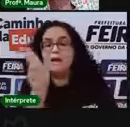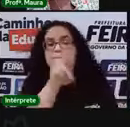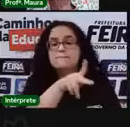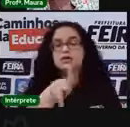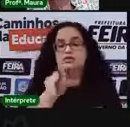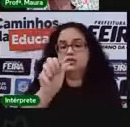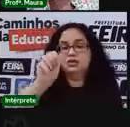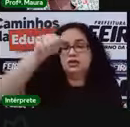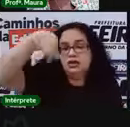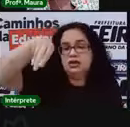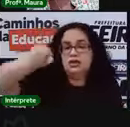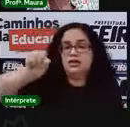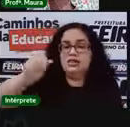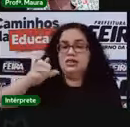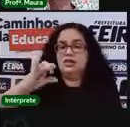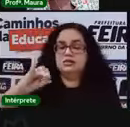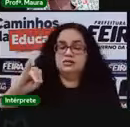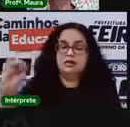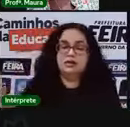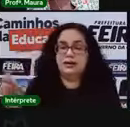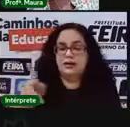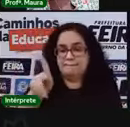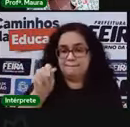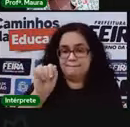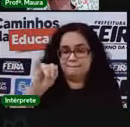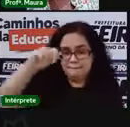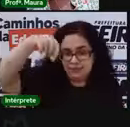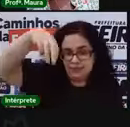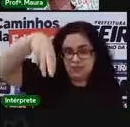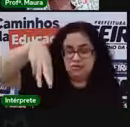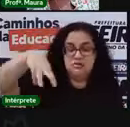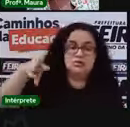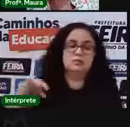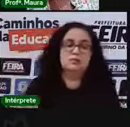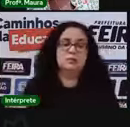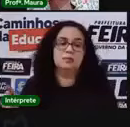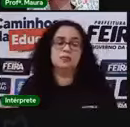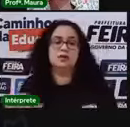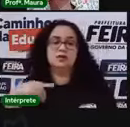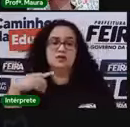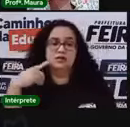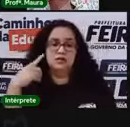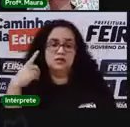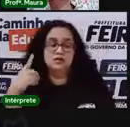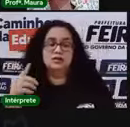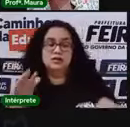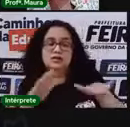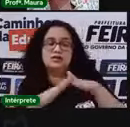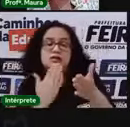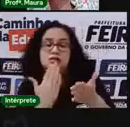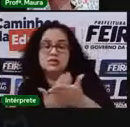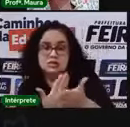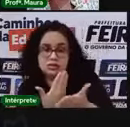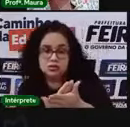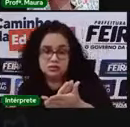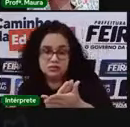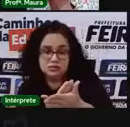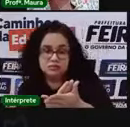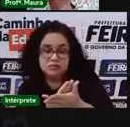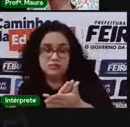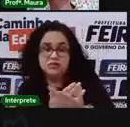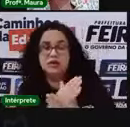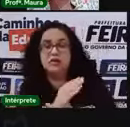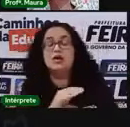pela sensibilidade dialógica com os pares, as gestões das escolas, não é?